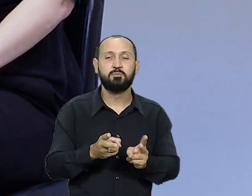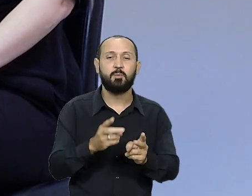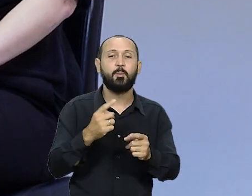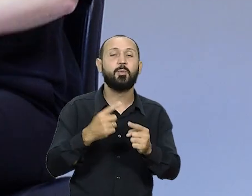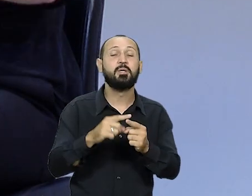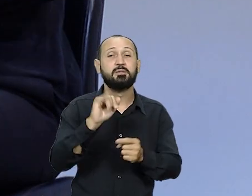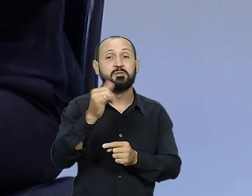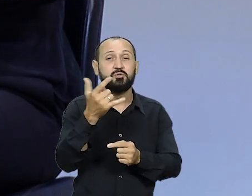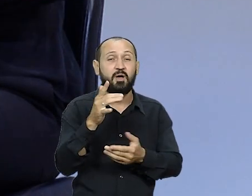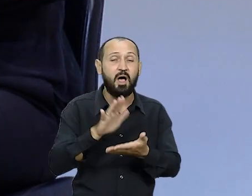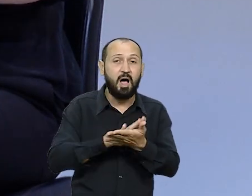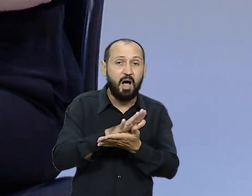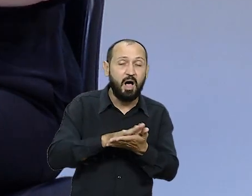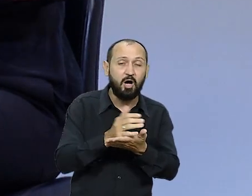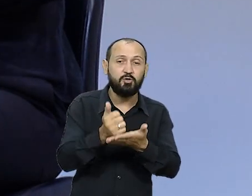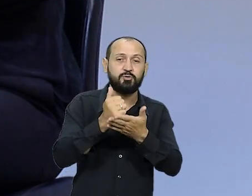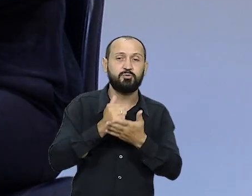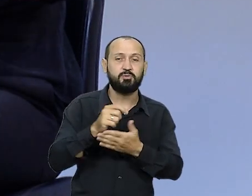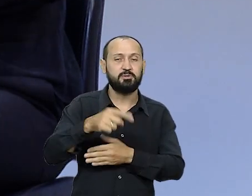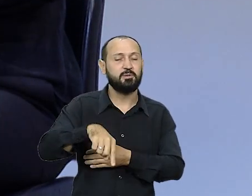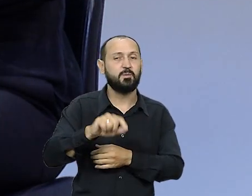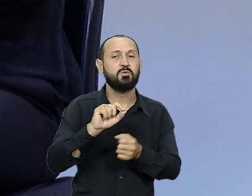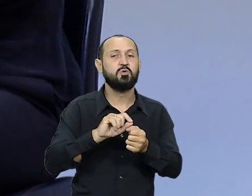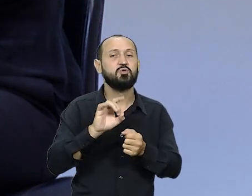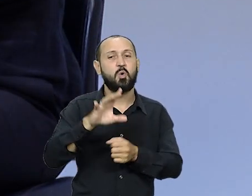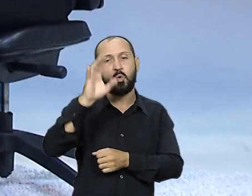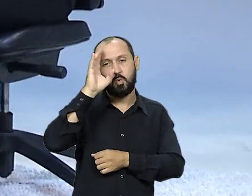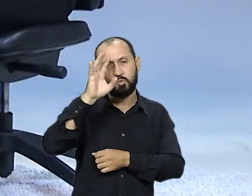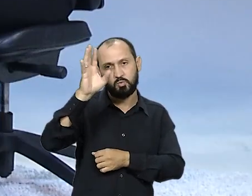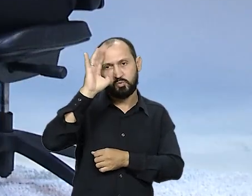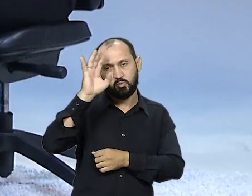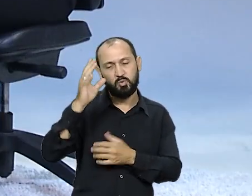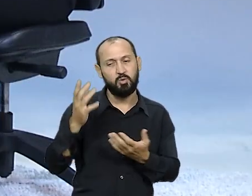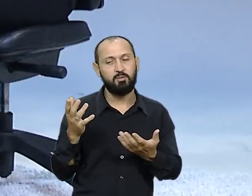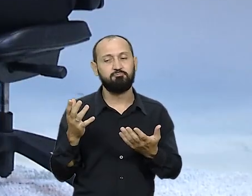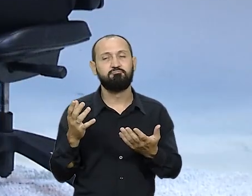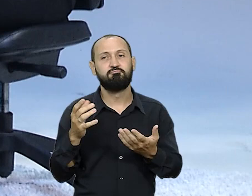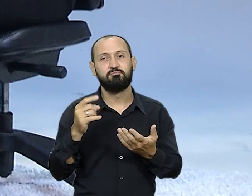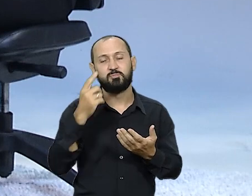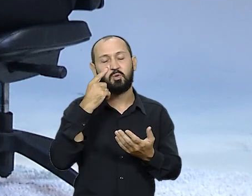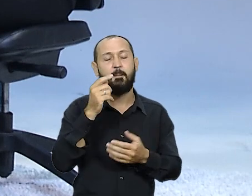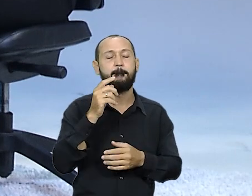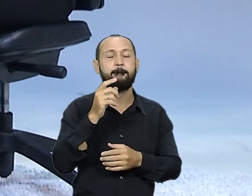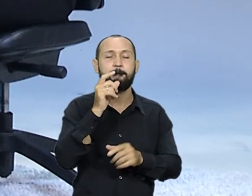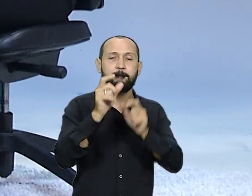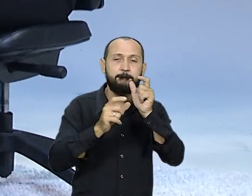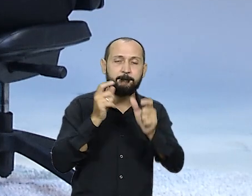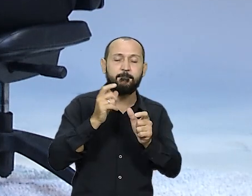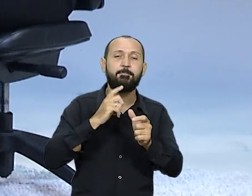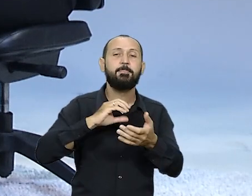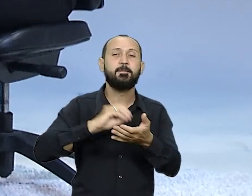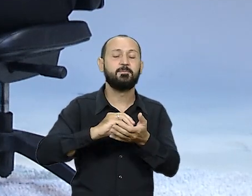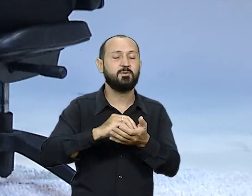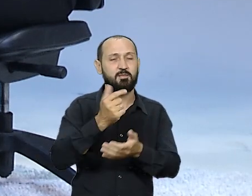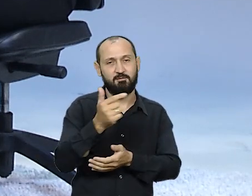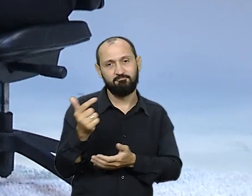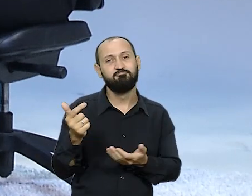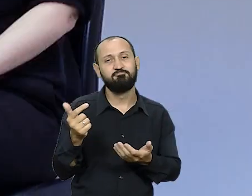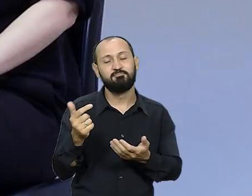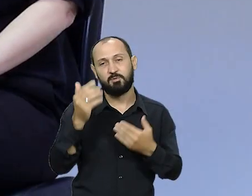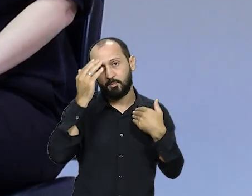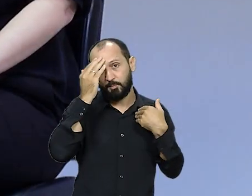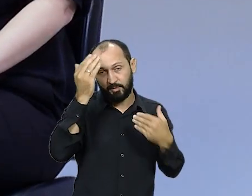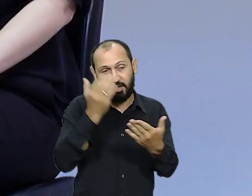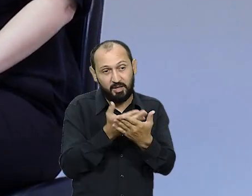podendo realizar, porque sem o auxílio, isso aqui seria apenas um sonho, seria apenas palavras e não estariam